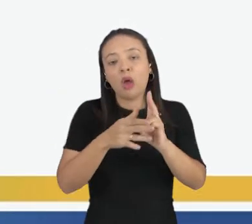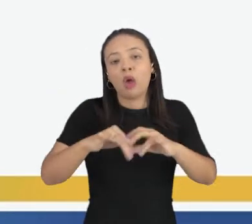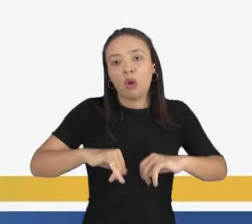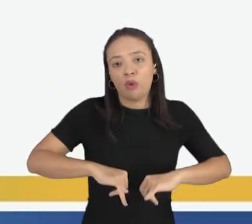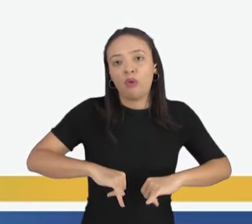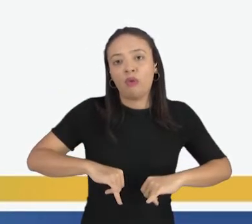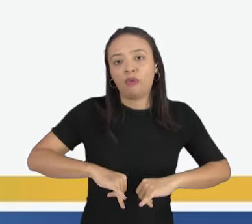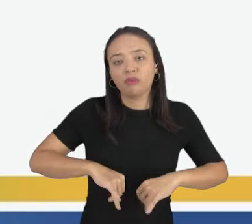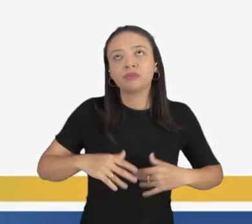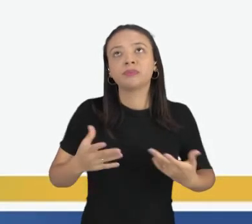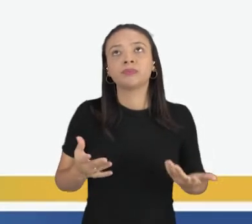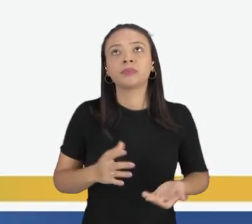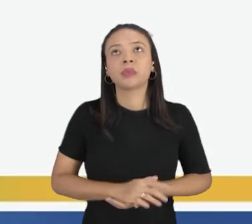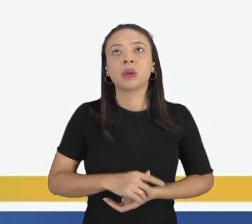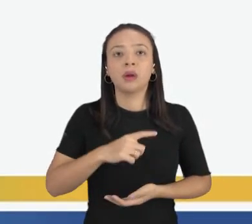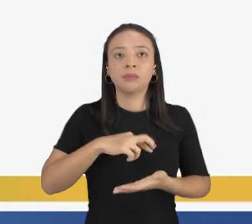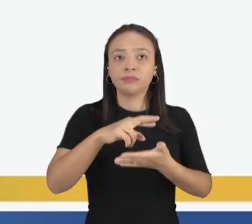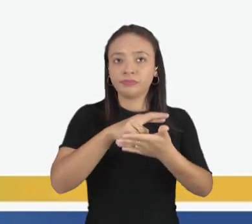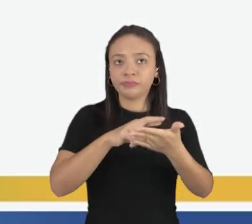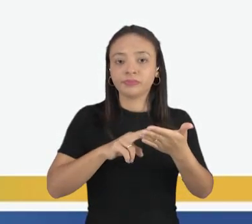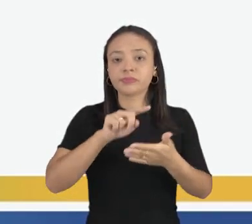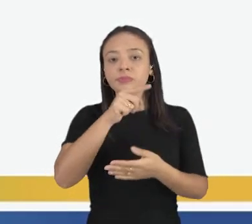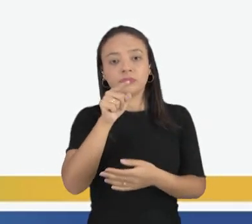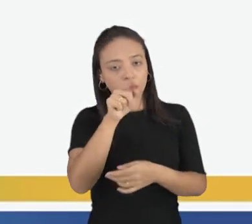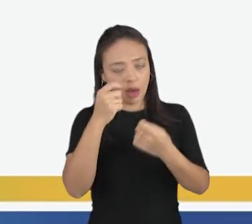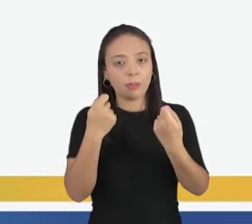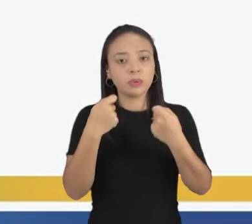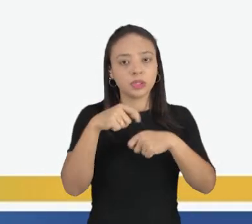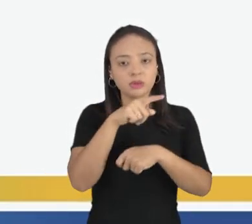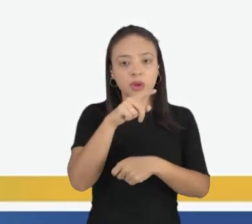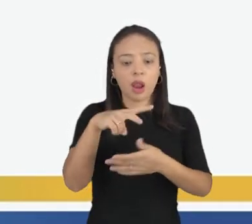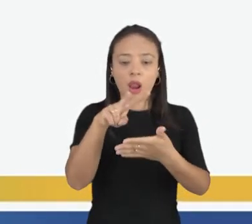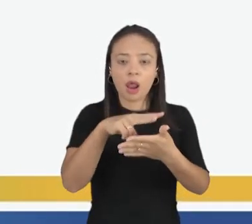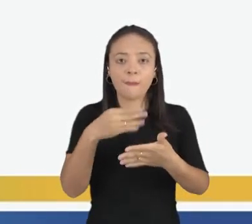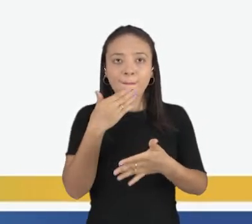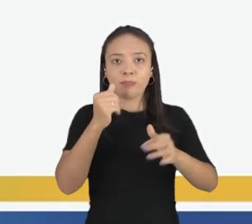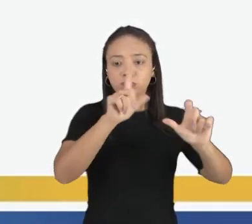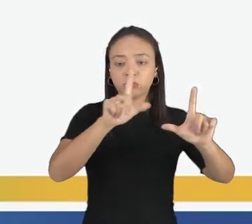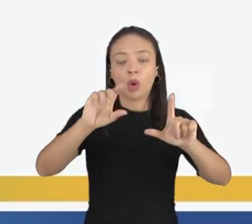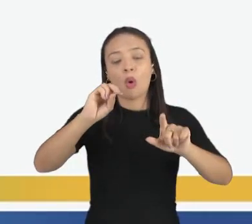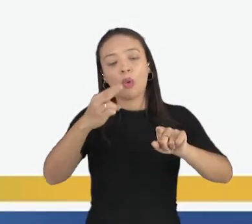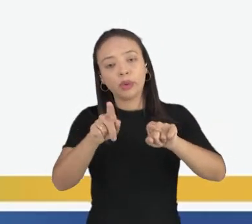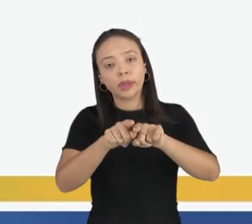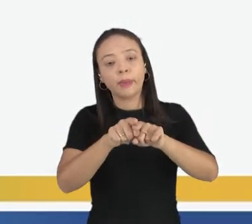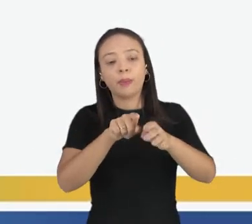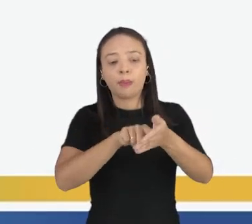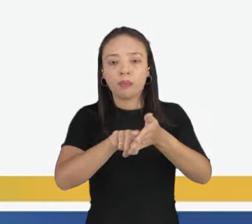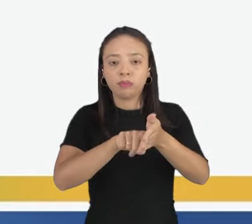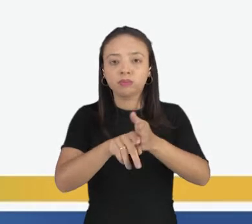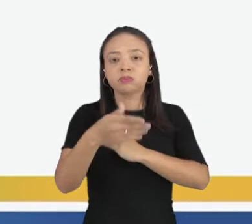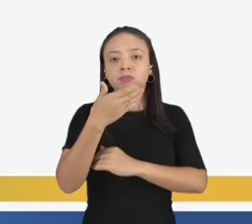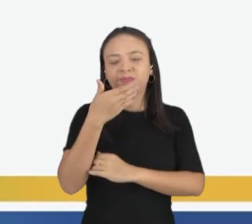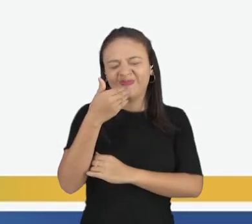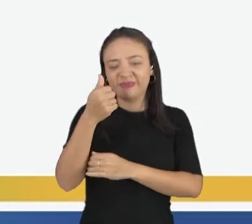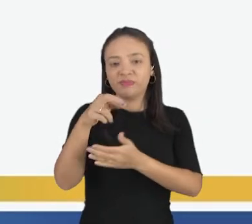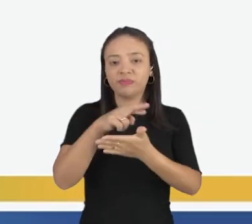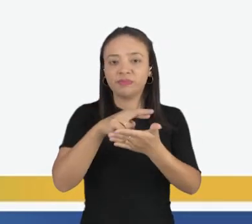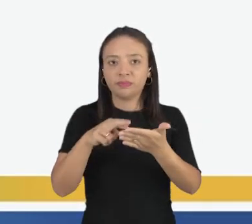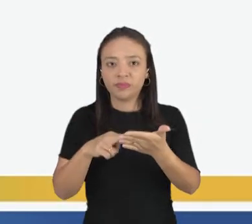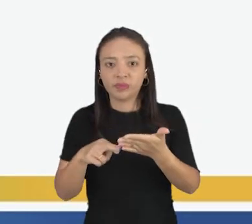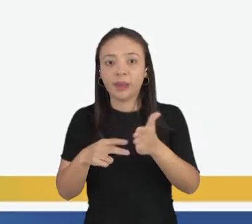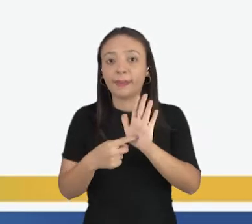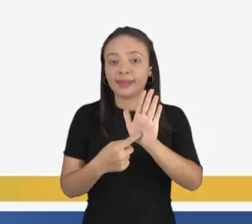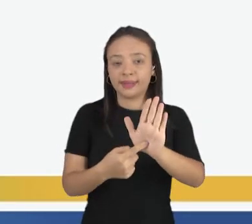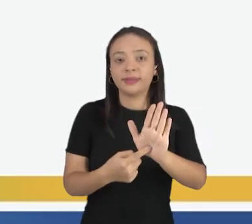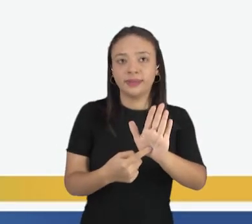ter aí, né, esse relatório, depois vocês podem ler melhor no slide ou pesquisar um pouco melhor sobre esse relatório que vai mostrar,